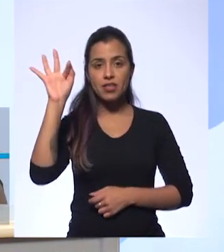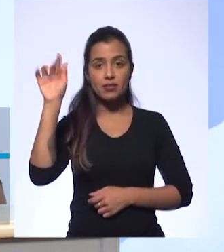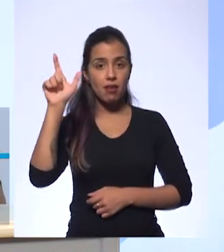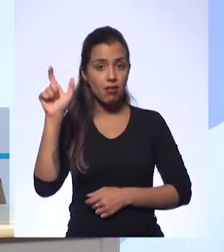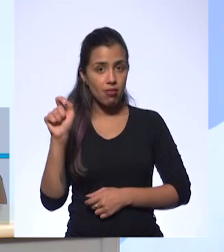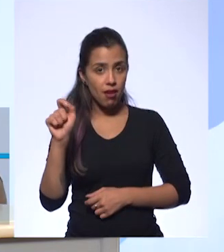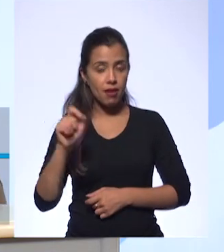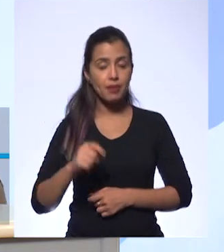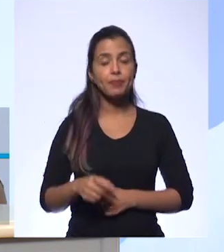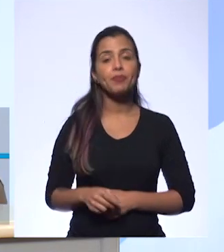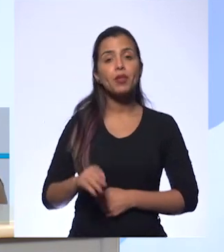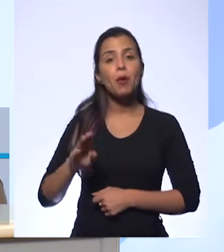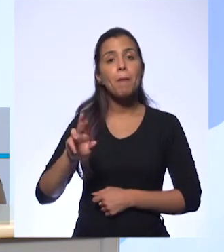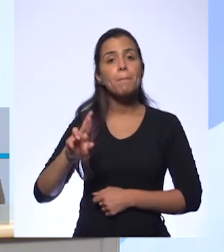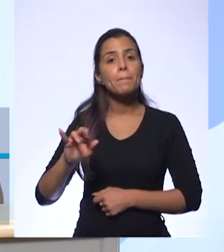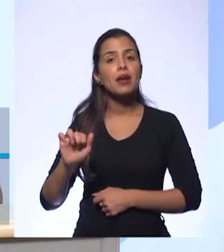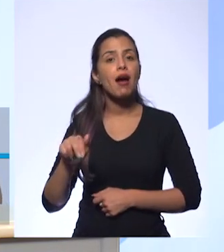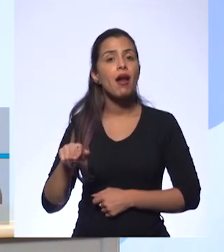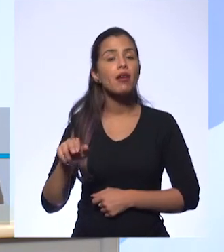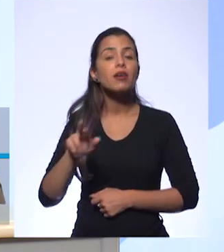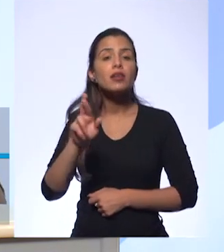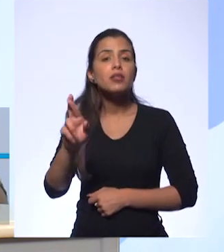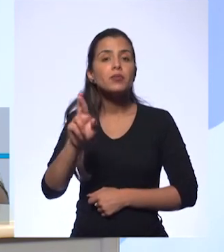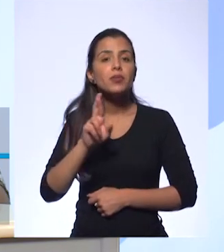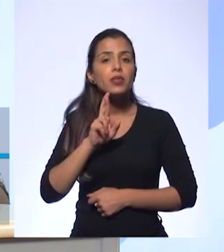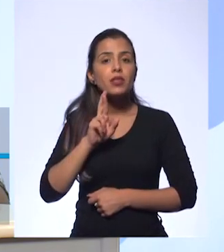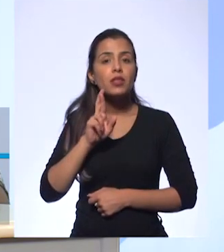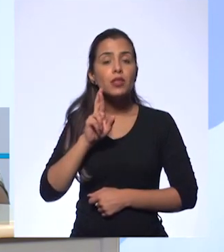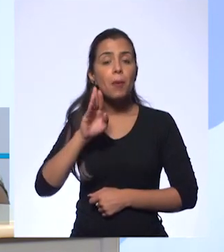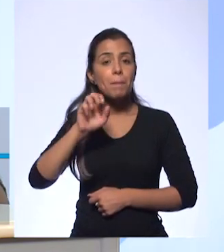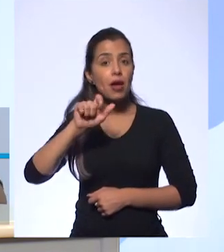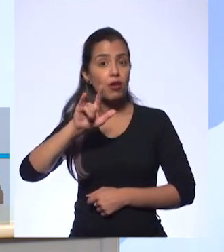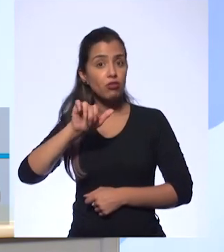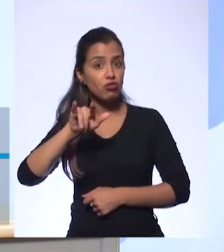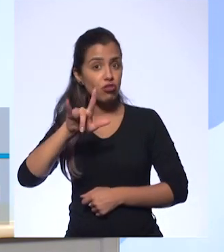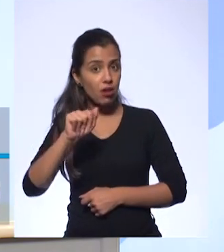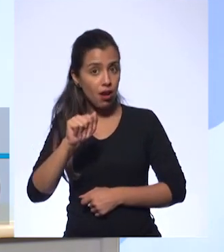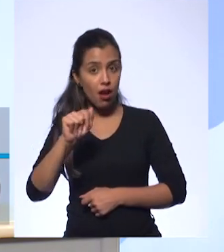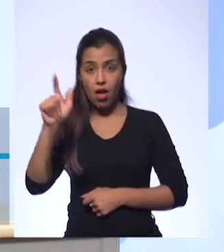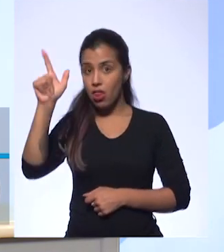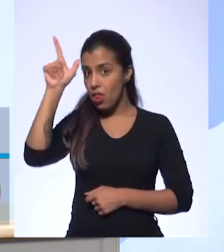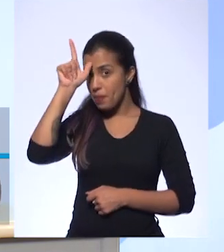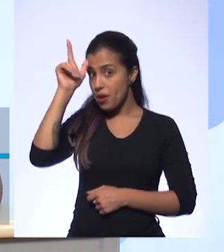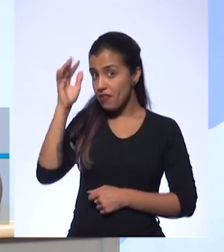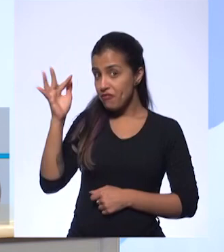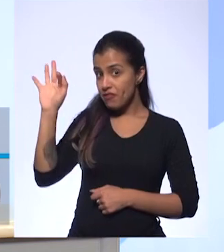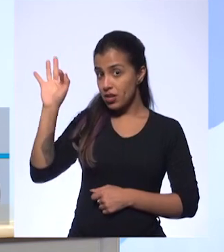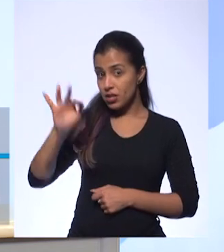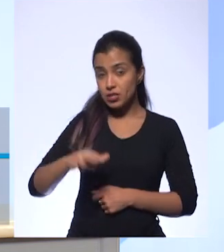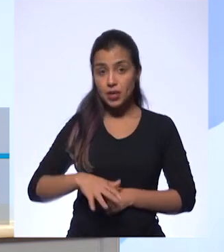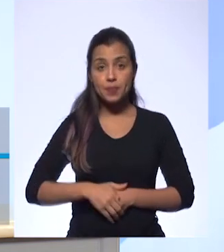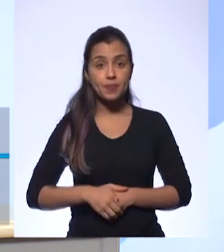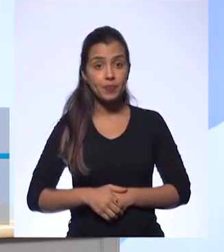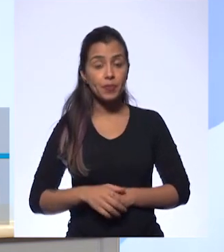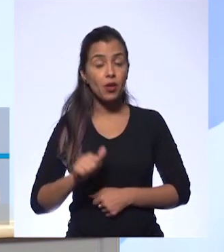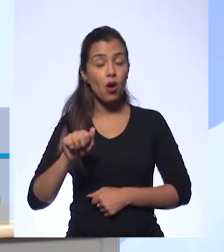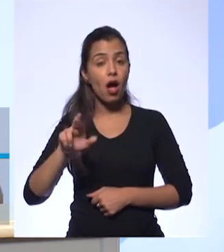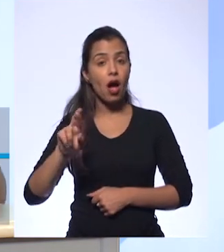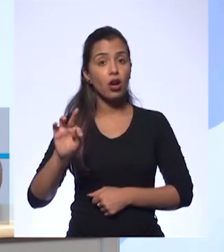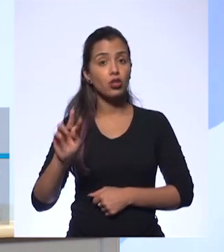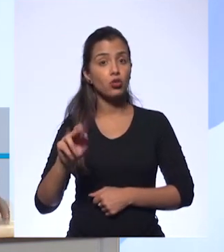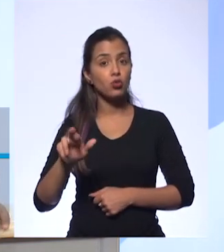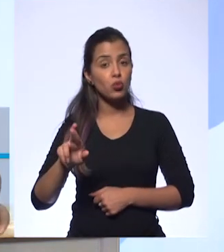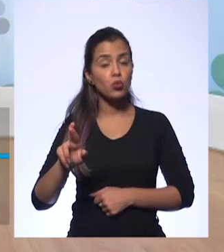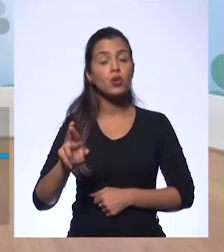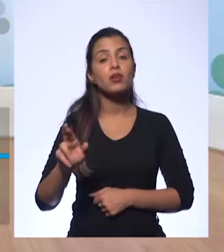Brian respondeu Bélgica, Alemanha e França. E o Arthur respondeu Alemanha, Espanha e